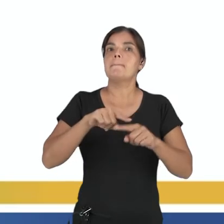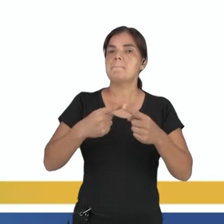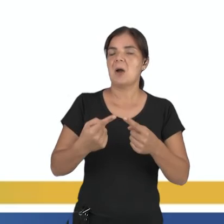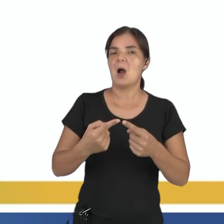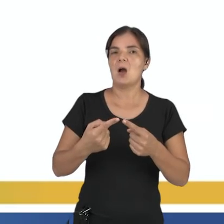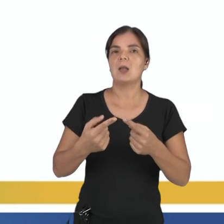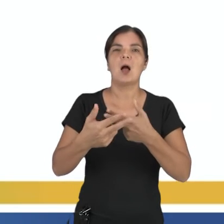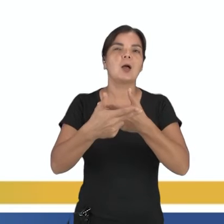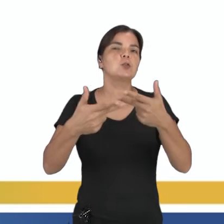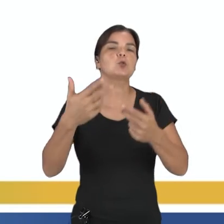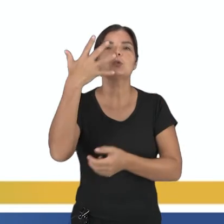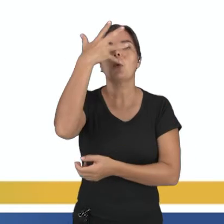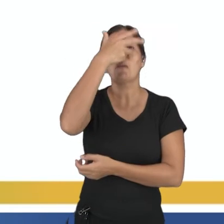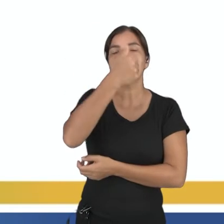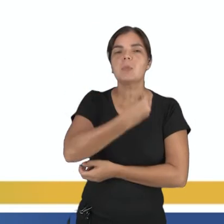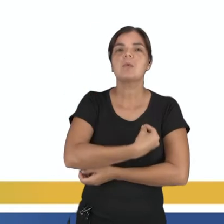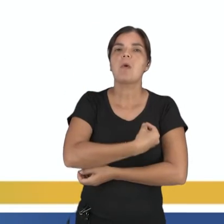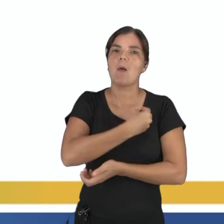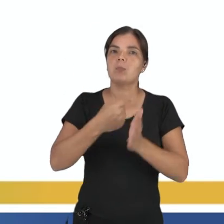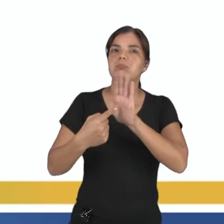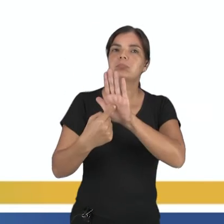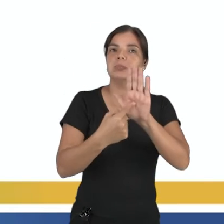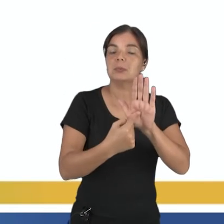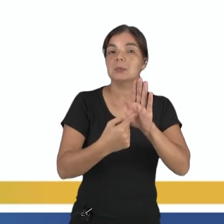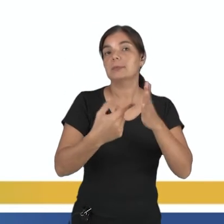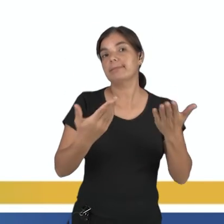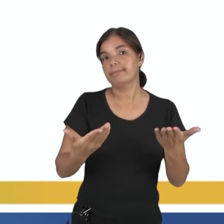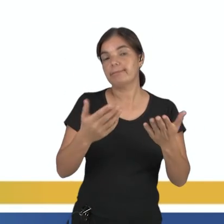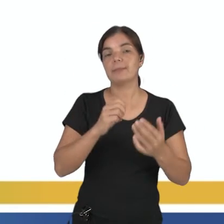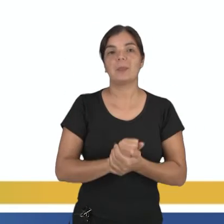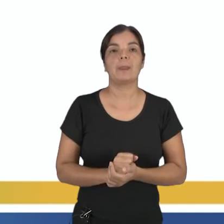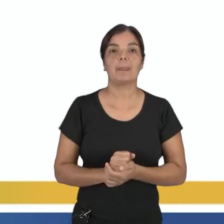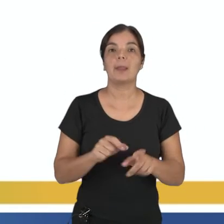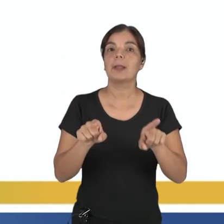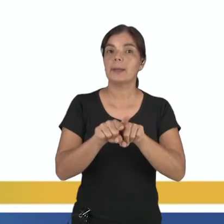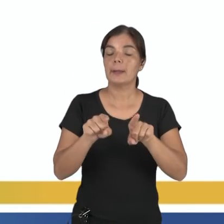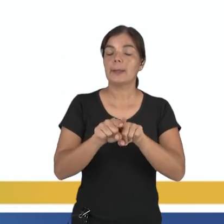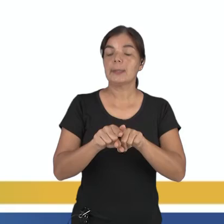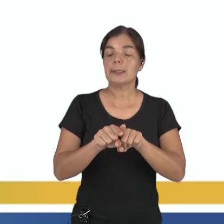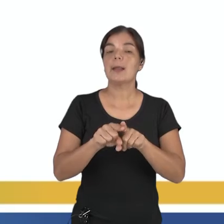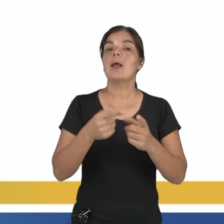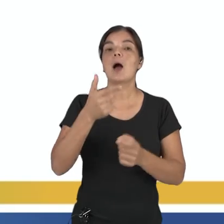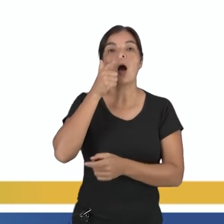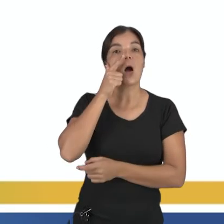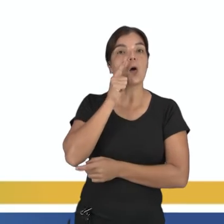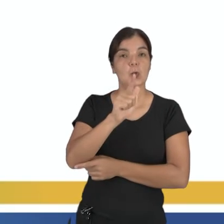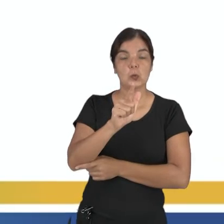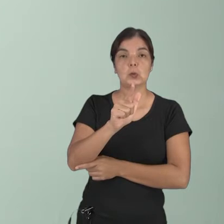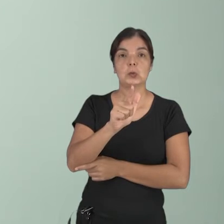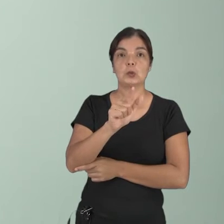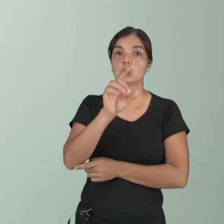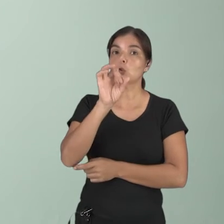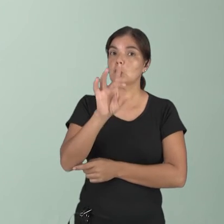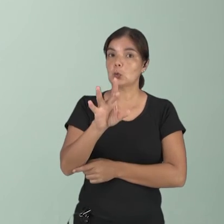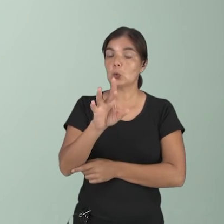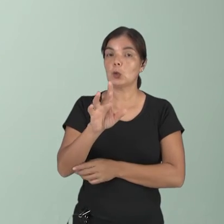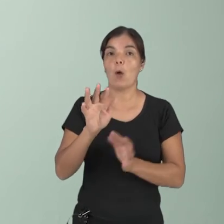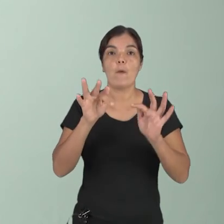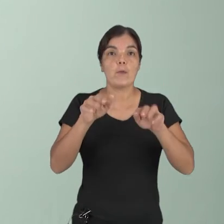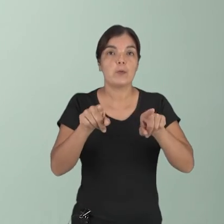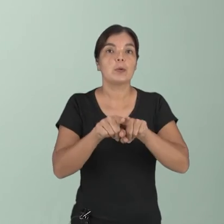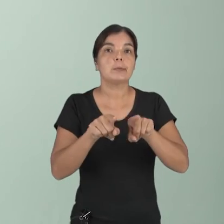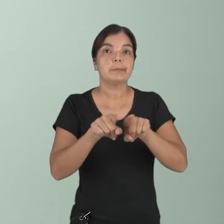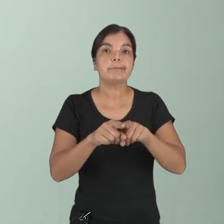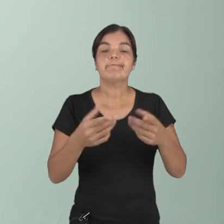para curtir as coisas belas que a vida pode oferecer. E não é isso, a vida é consagrada ao ganho, é apenas um meio e não um fim em